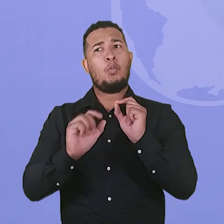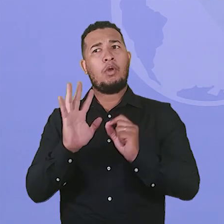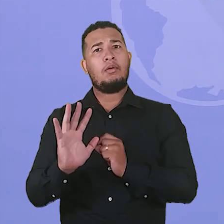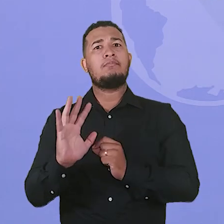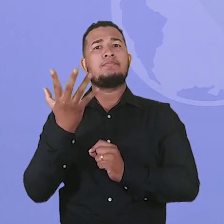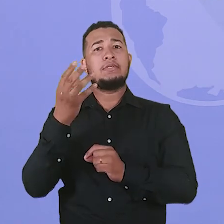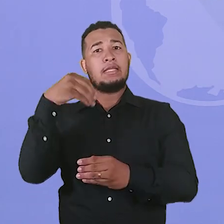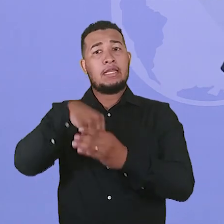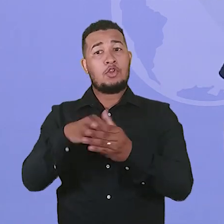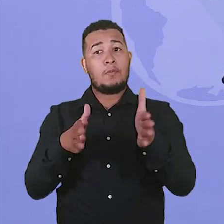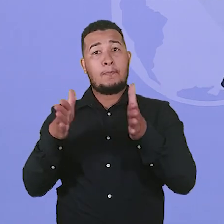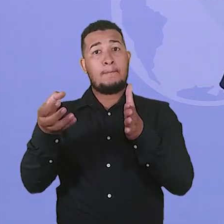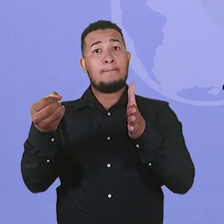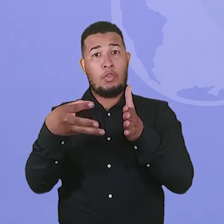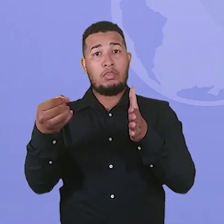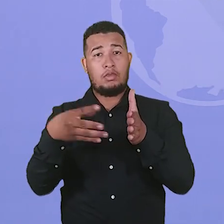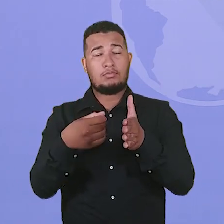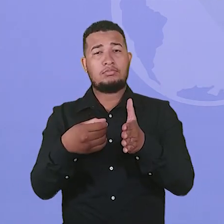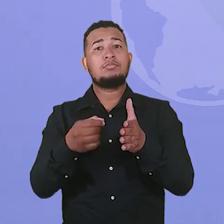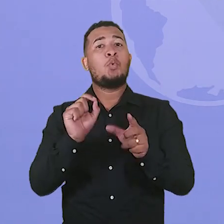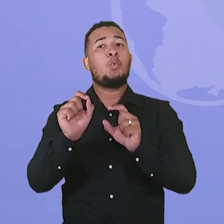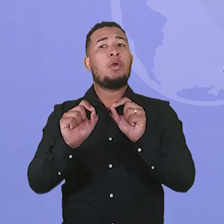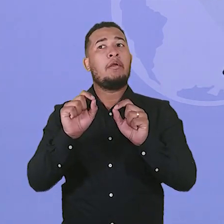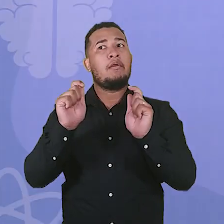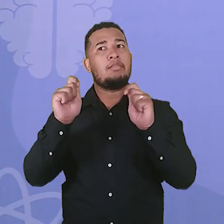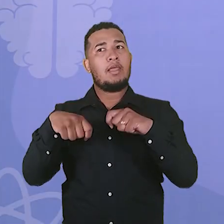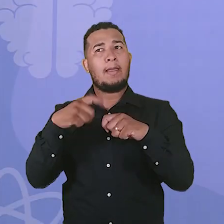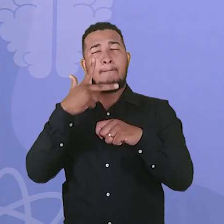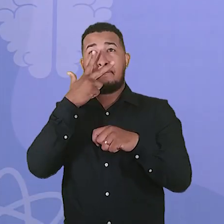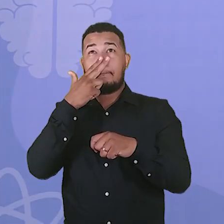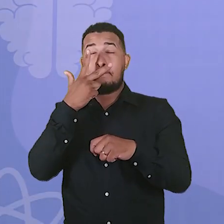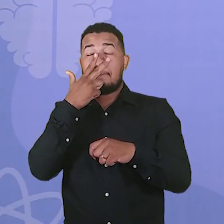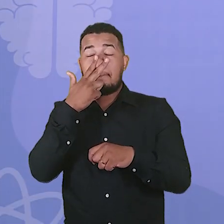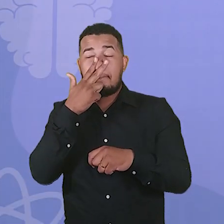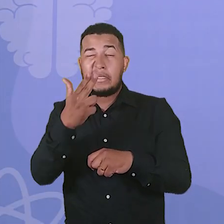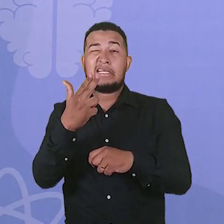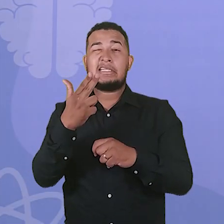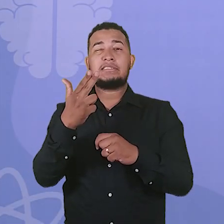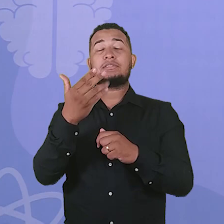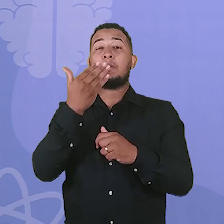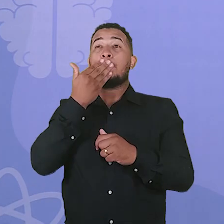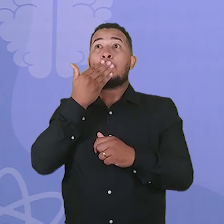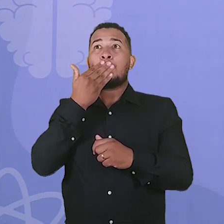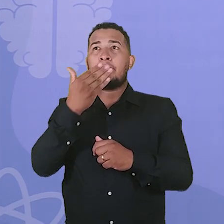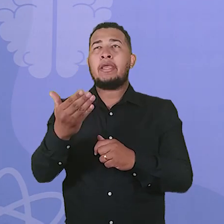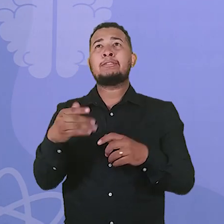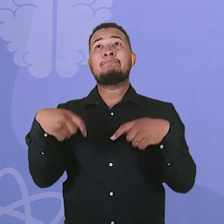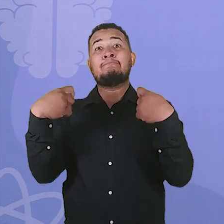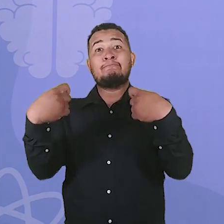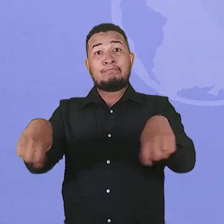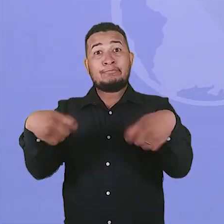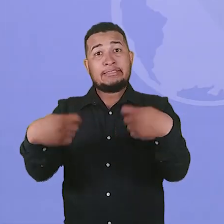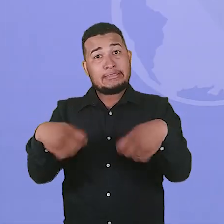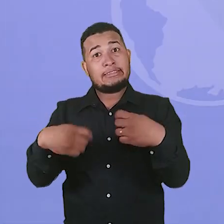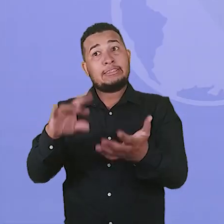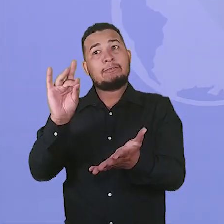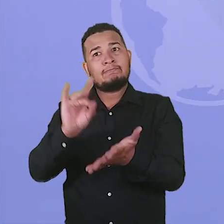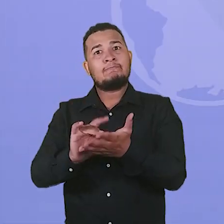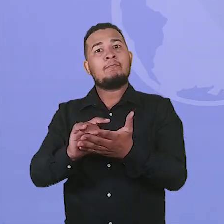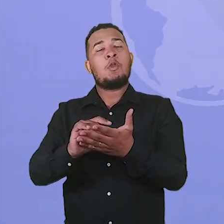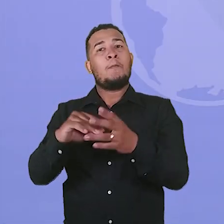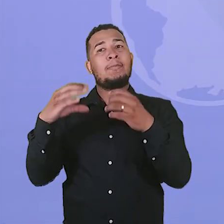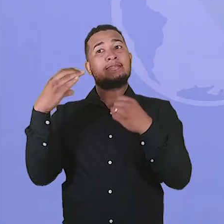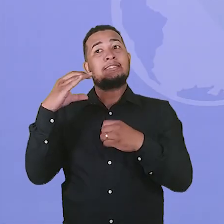que ocorre na modernidade que pede, digamos assim, uma ciência específica